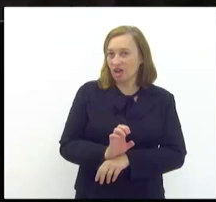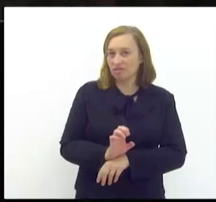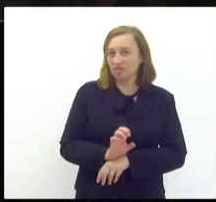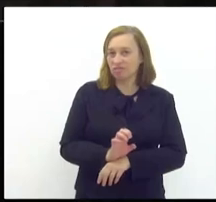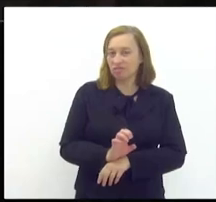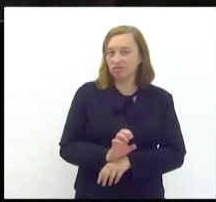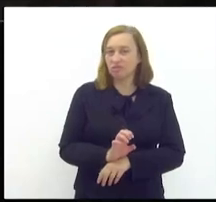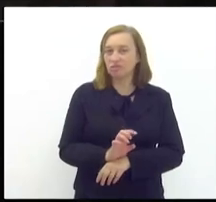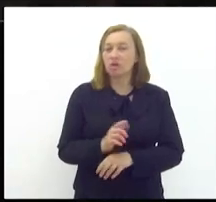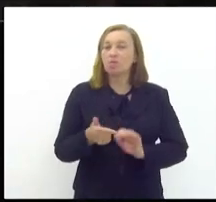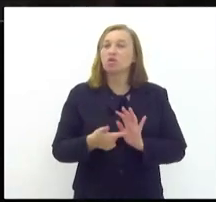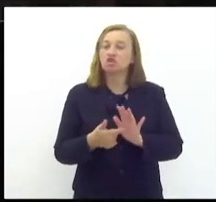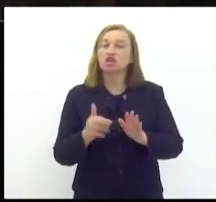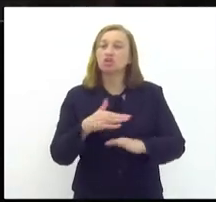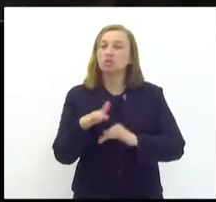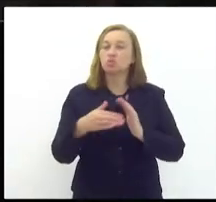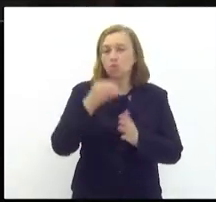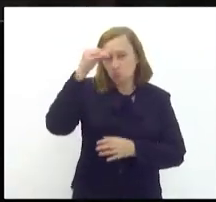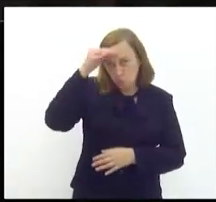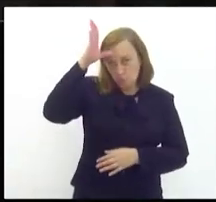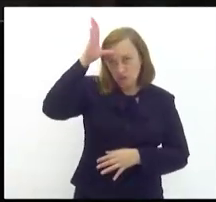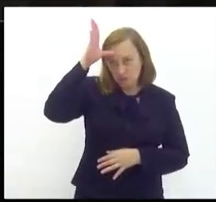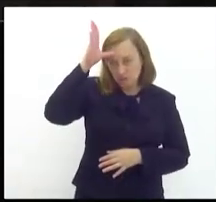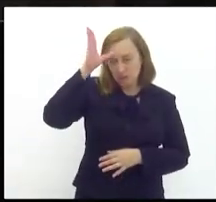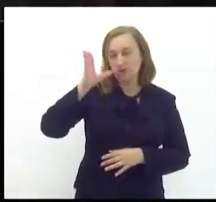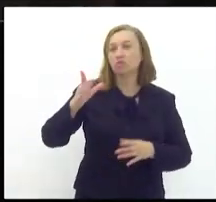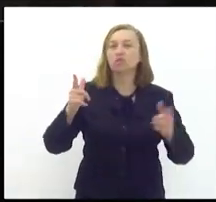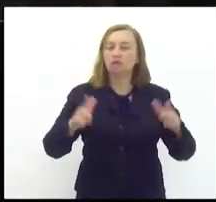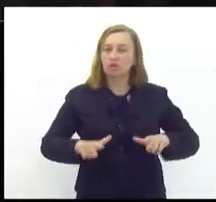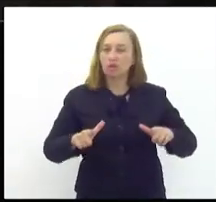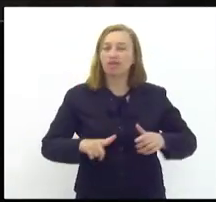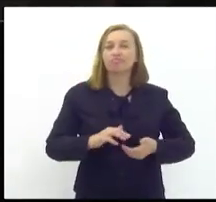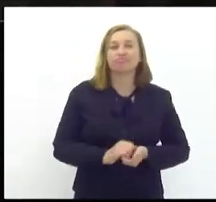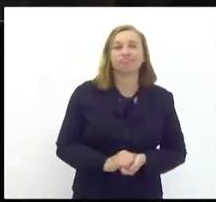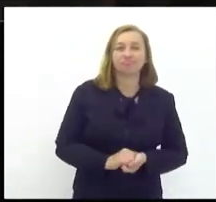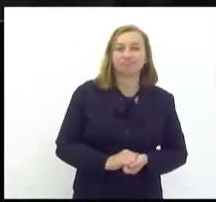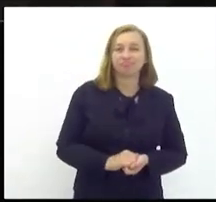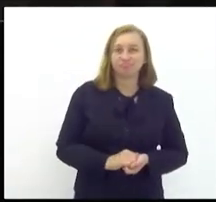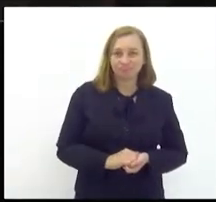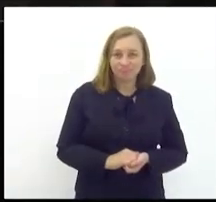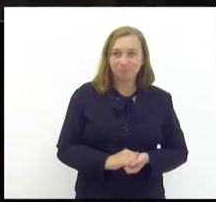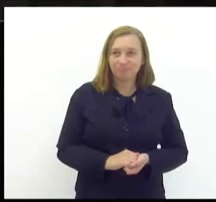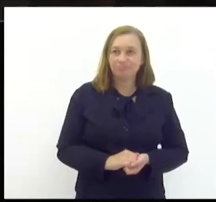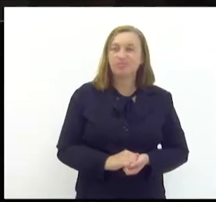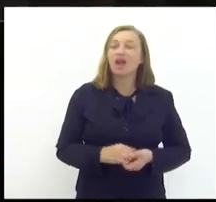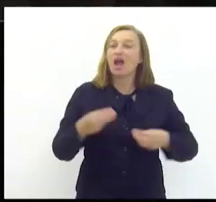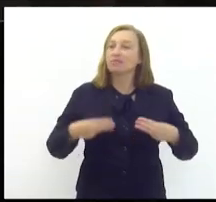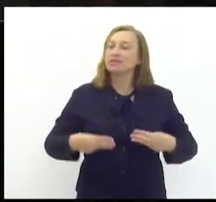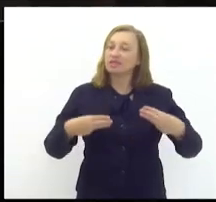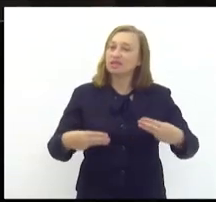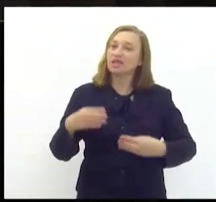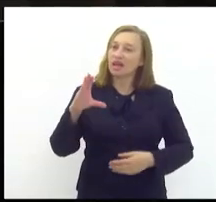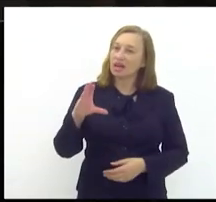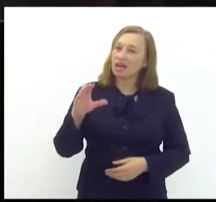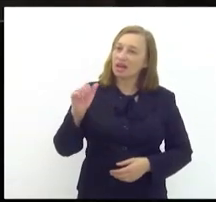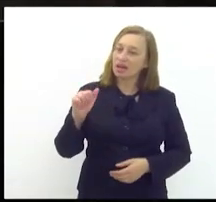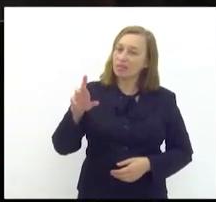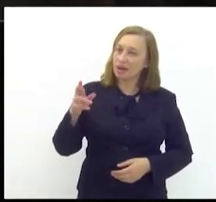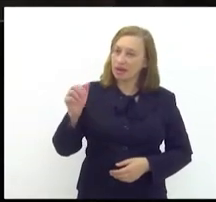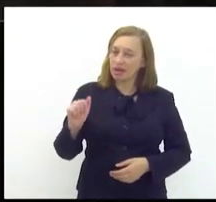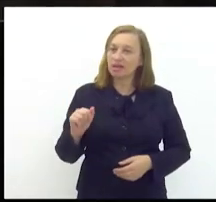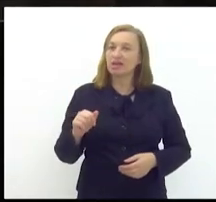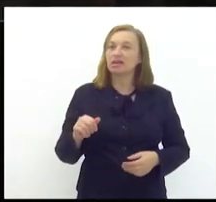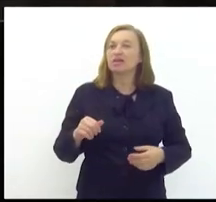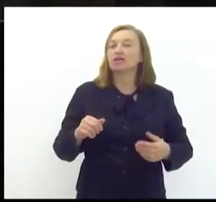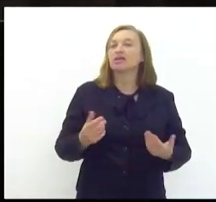de todo o conhecimento científico acumulado sobre aquele bioma ah referida ministra camarada também anunciou